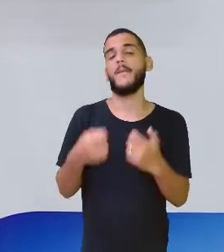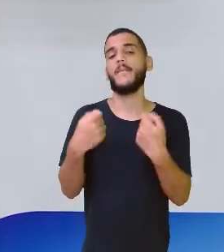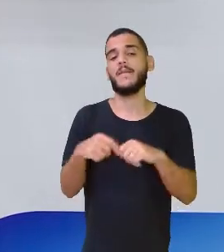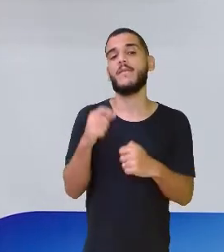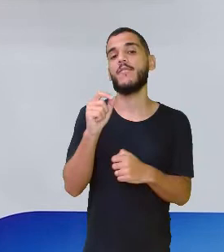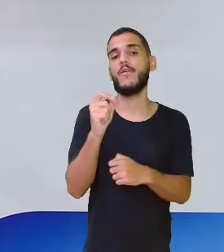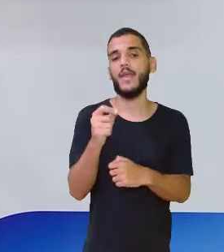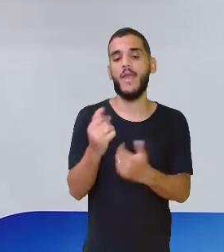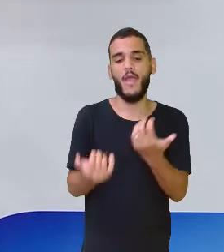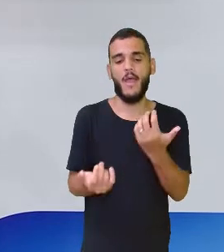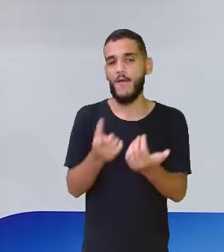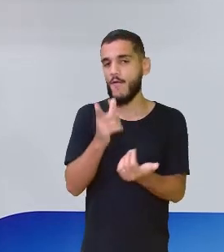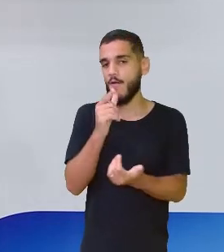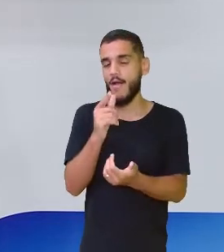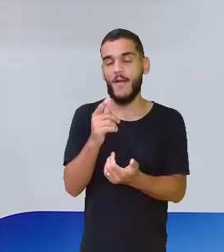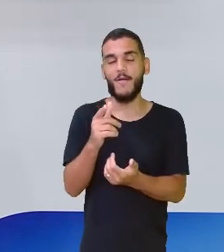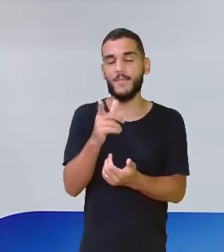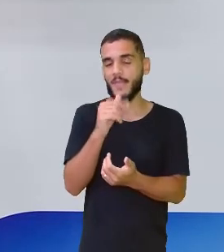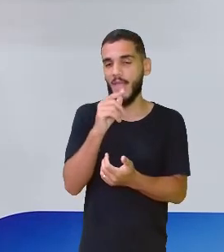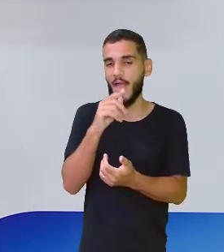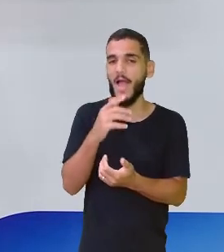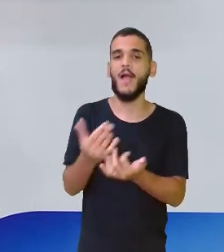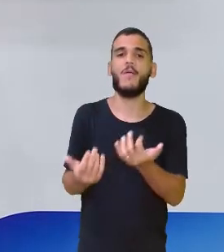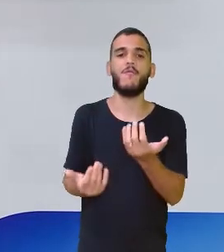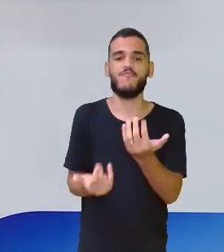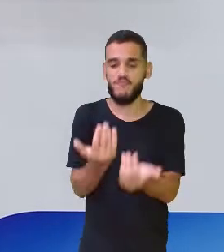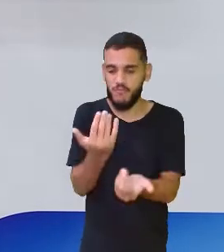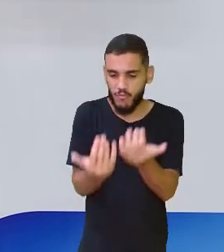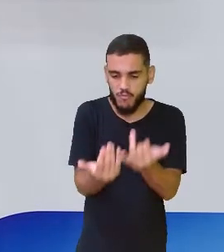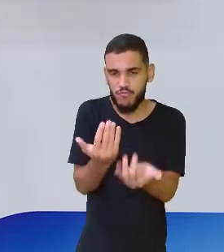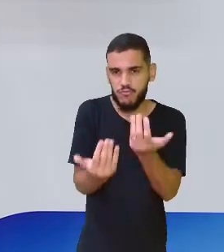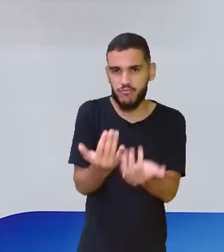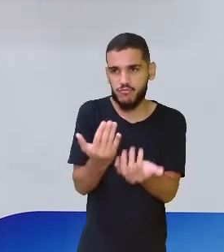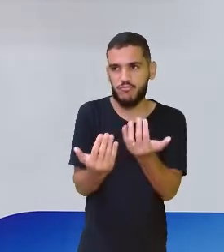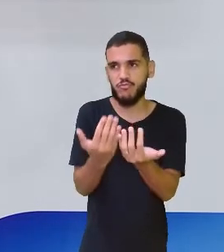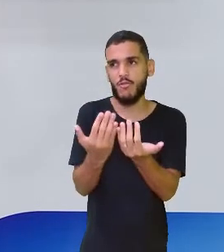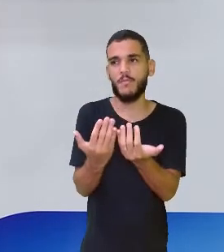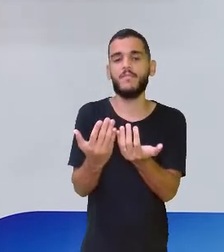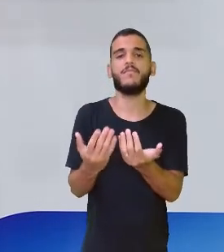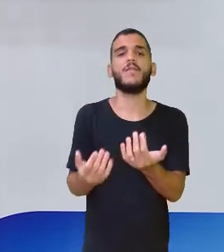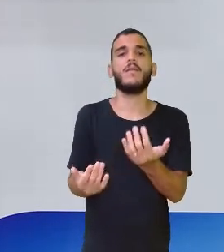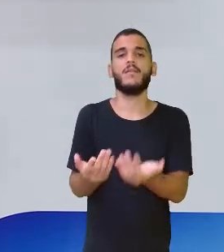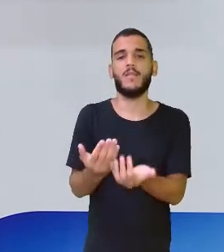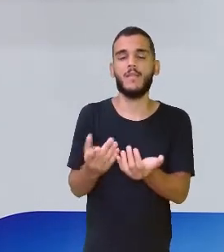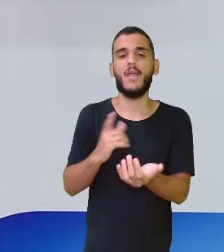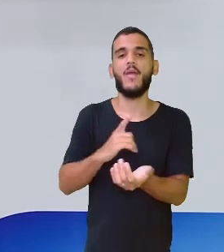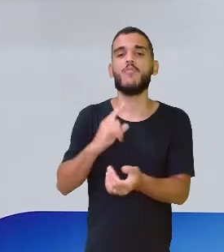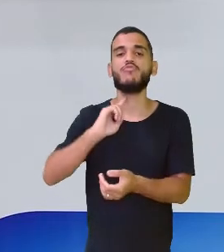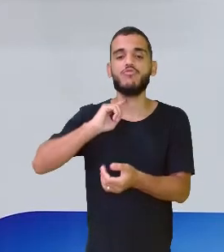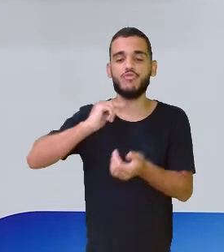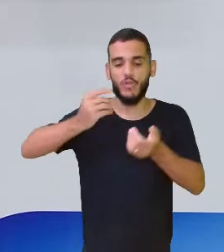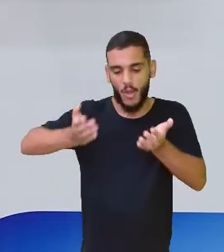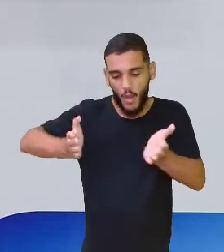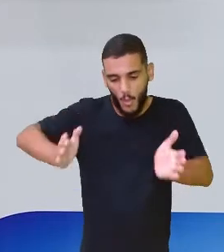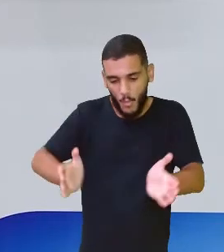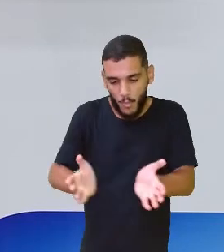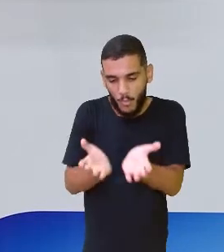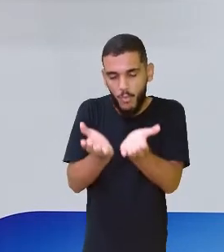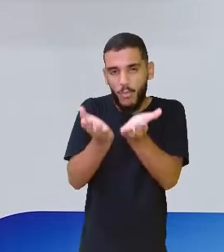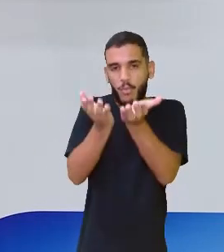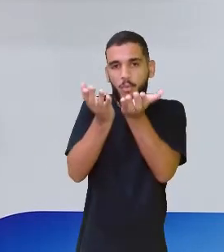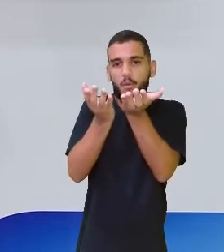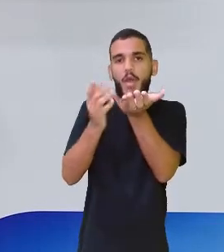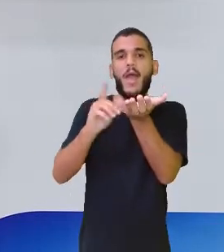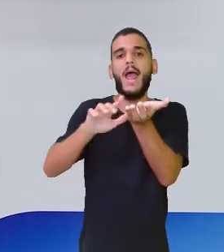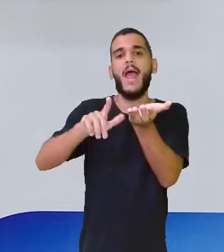para ferver, porque quando o caldo começava a ferver, as impurezas elas subiam. Então tinha um escravo, né, que ficava ali